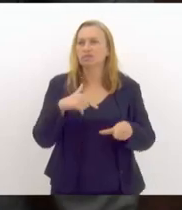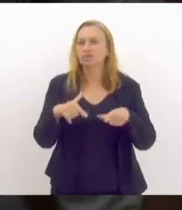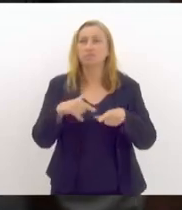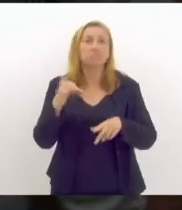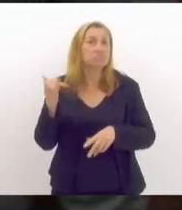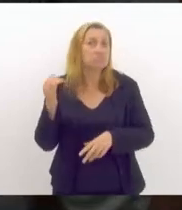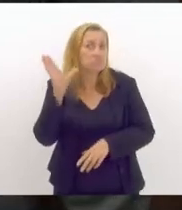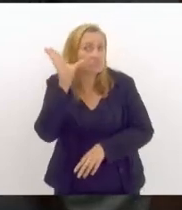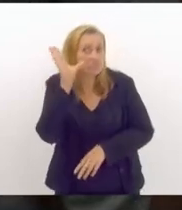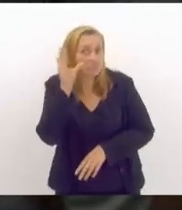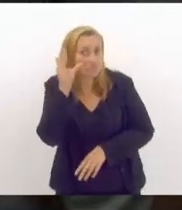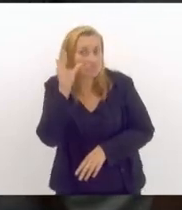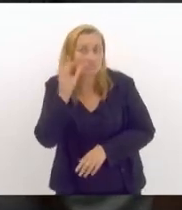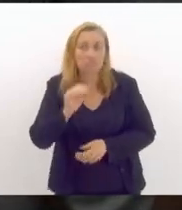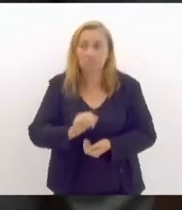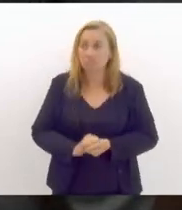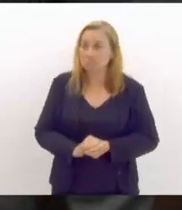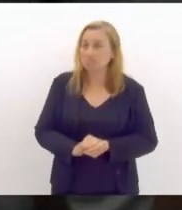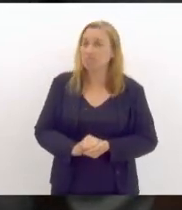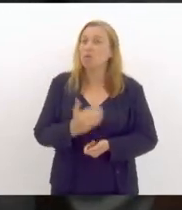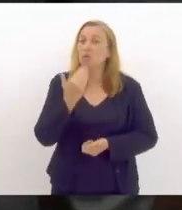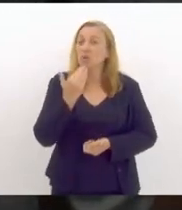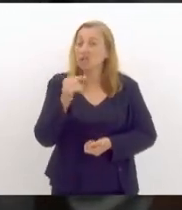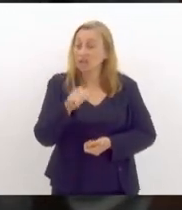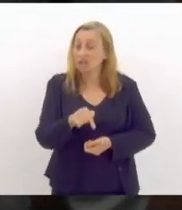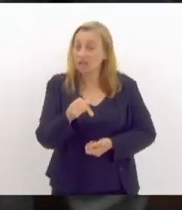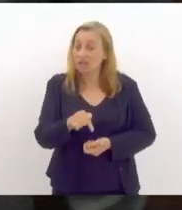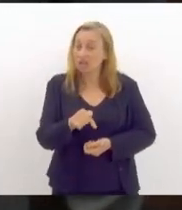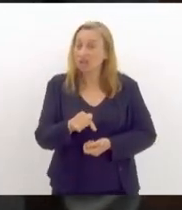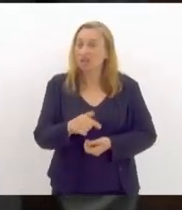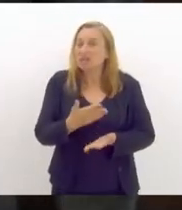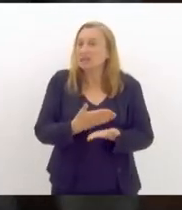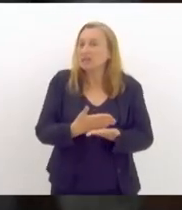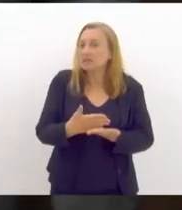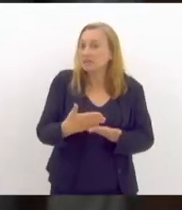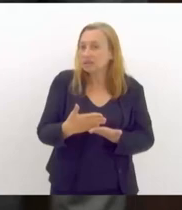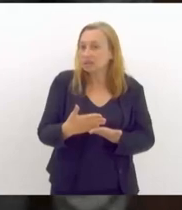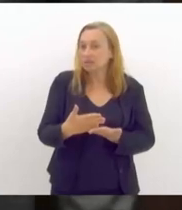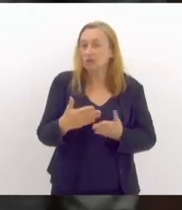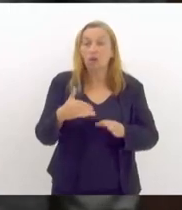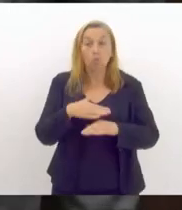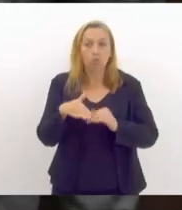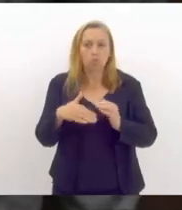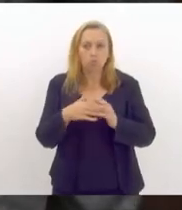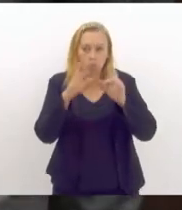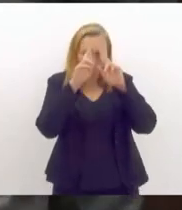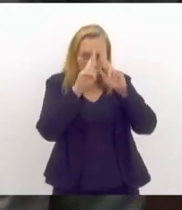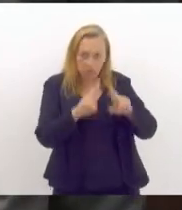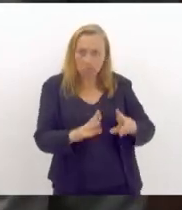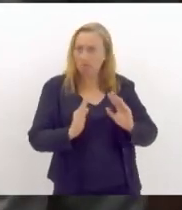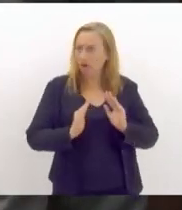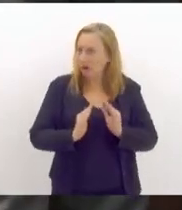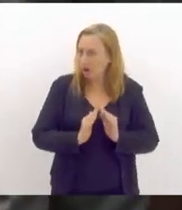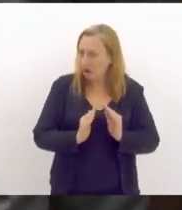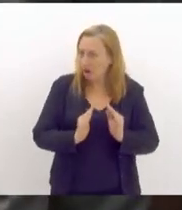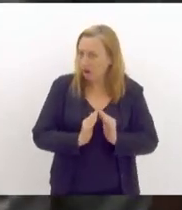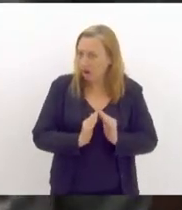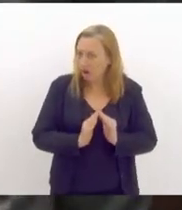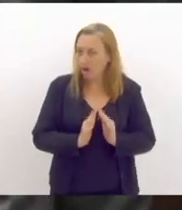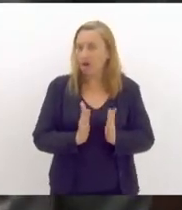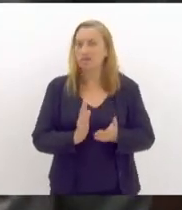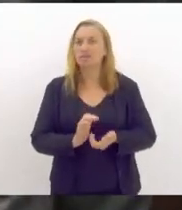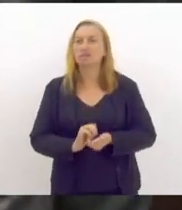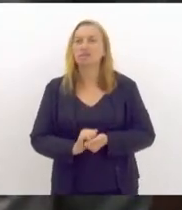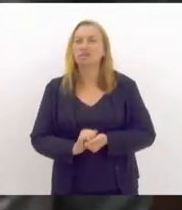na sua canção eu já vou pedir aqui inicialmente com todo respeito a casa né o decoro